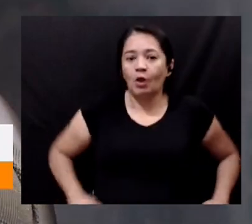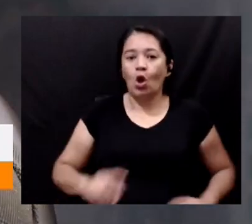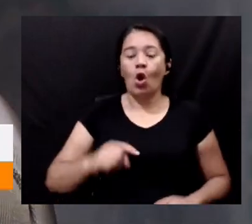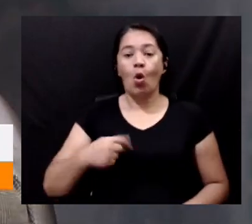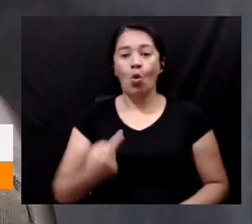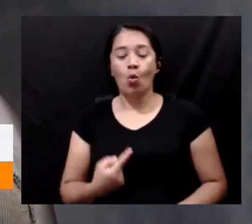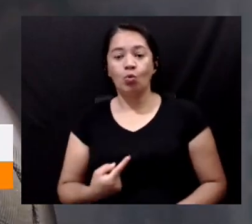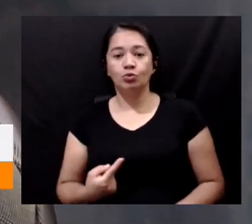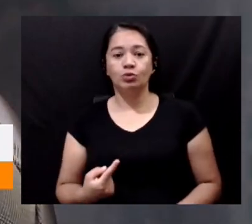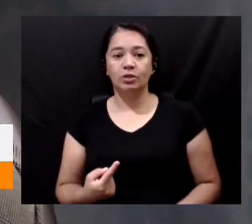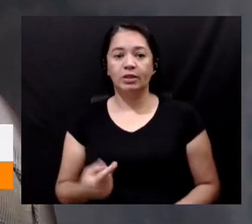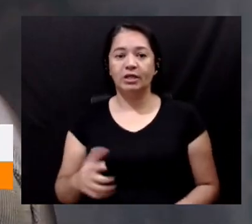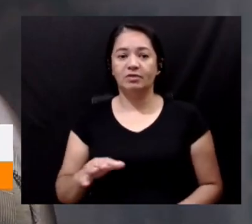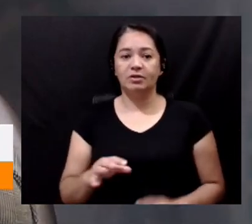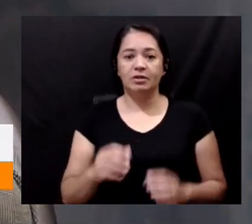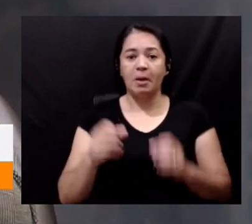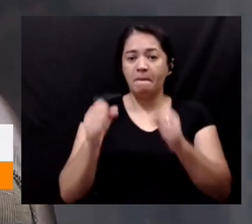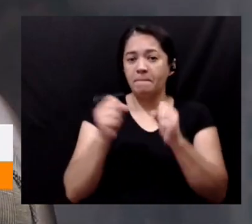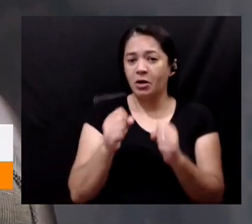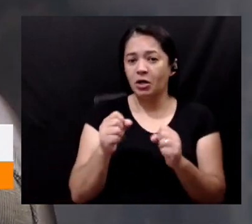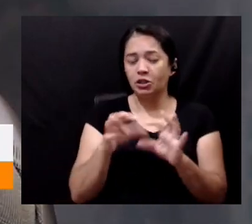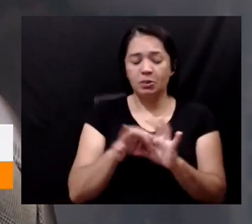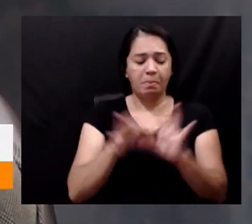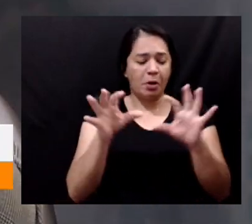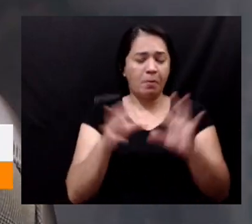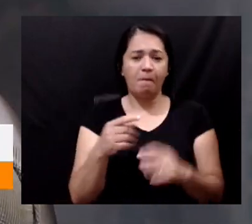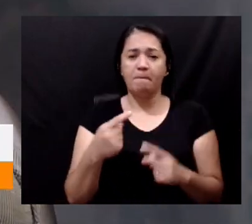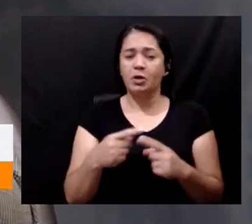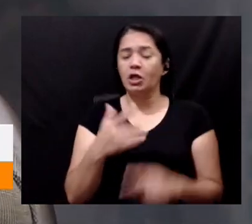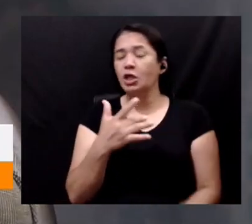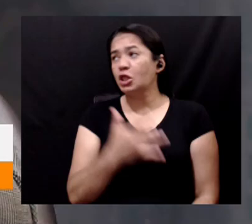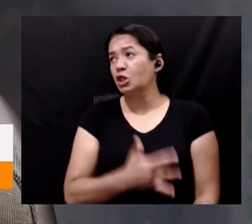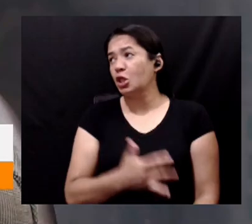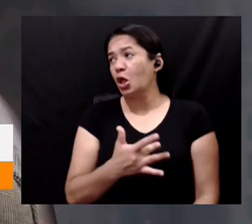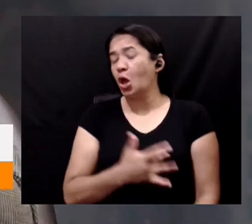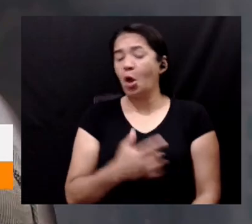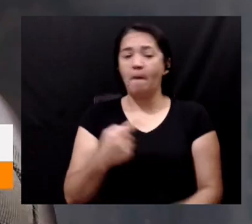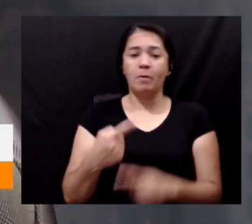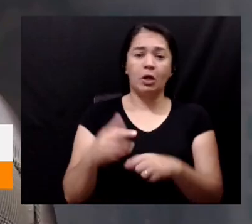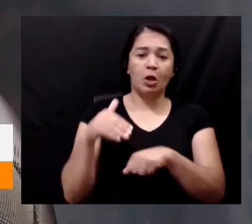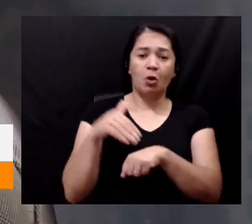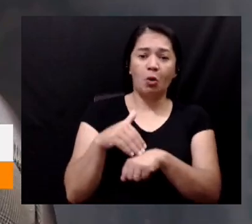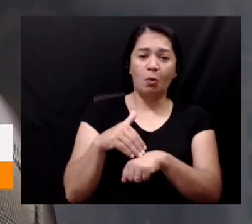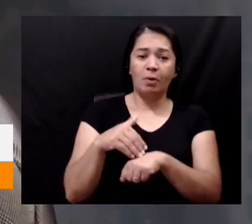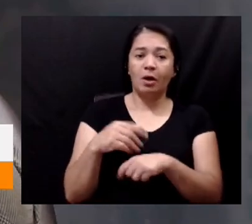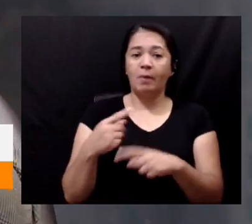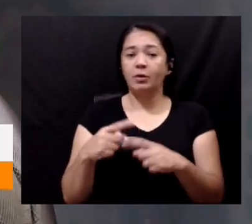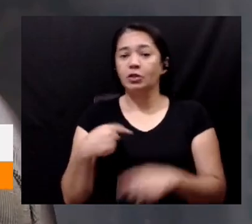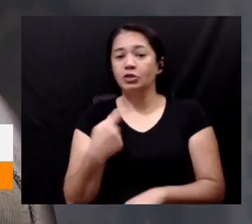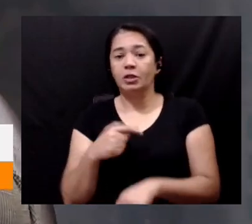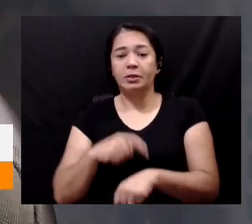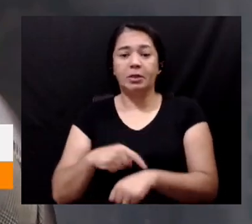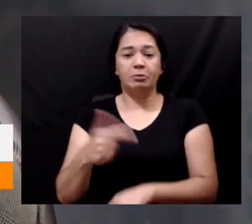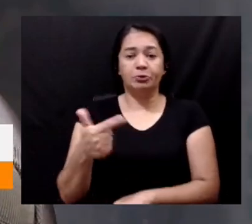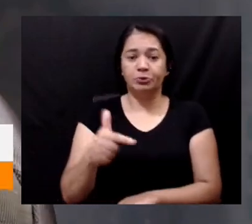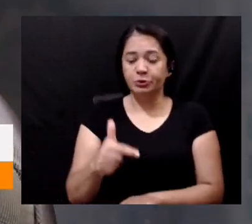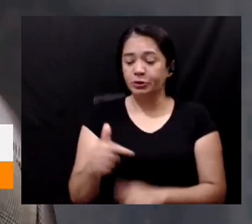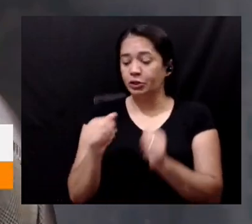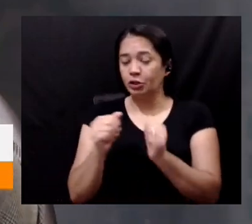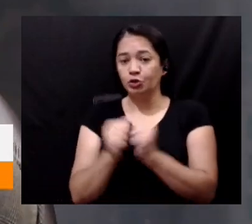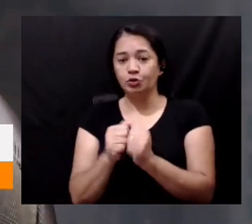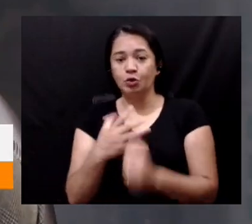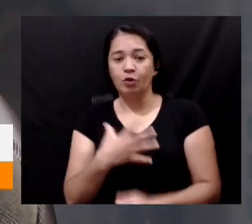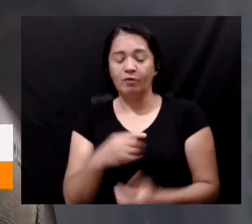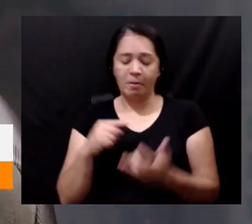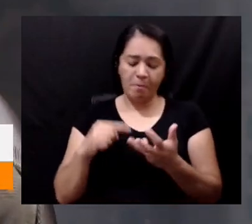porque temos dó, porque estamos nos sentindo culpado, porque não temos tempo de estar com o nosso filho, porque isso, porque um monte